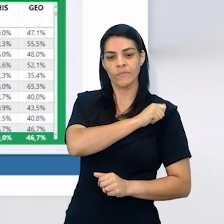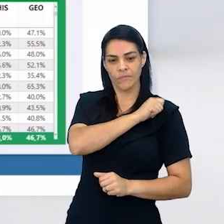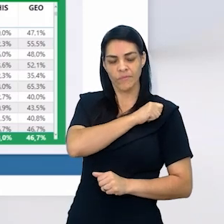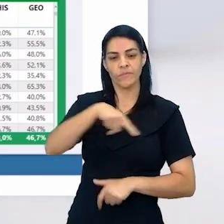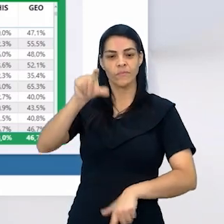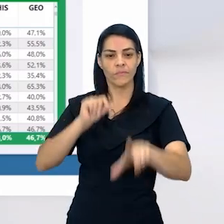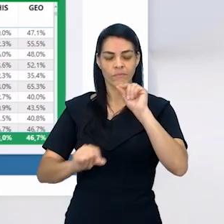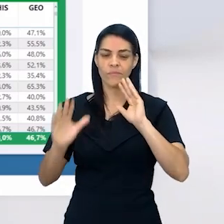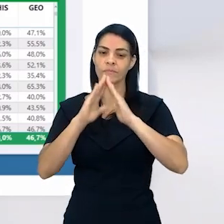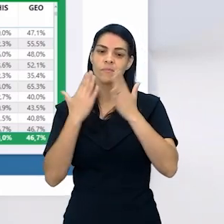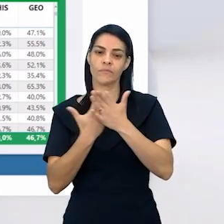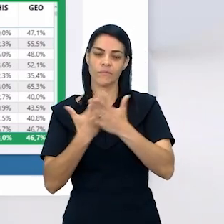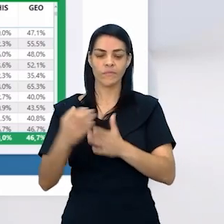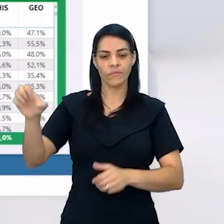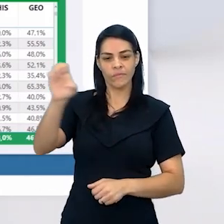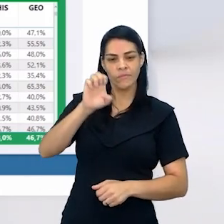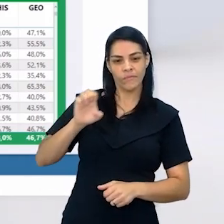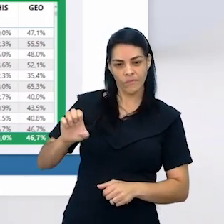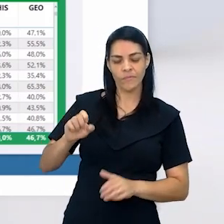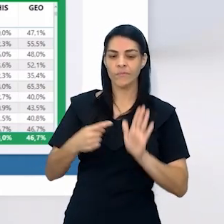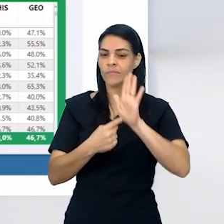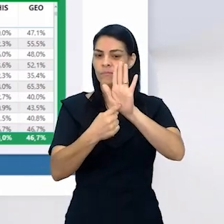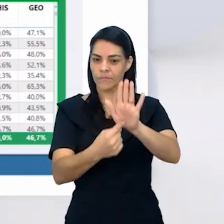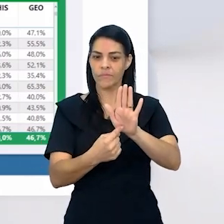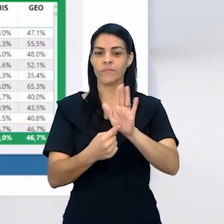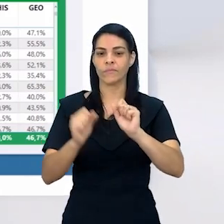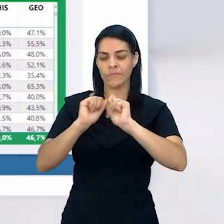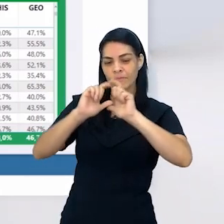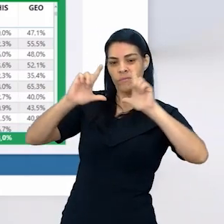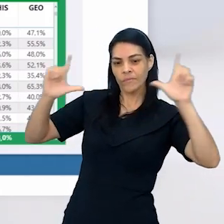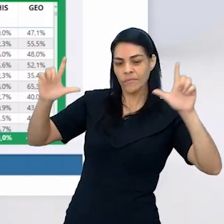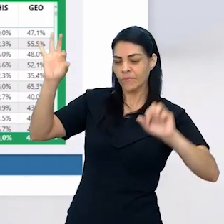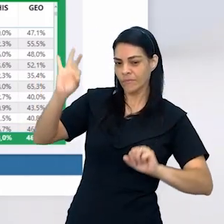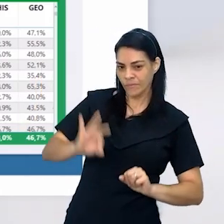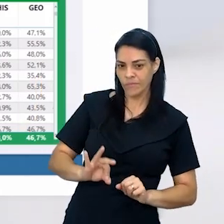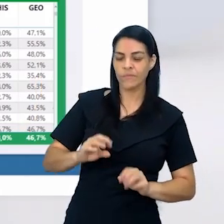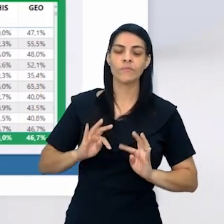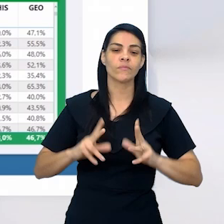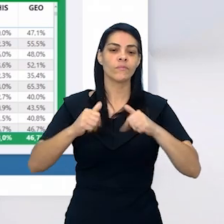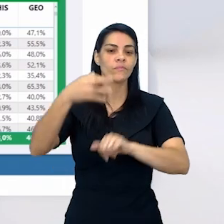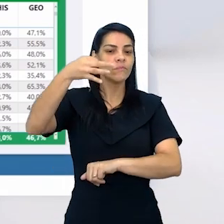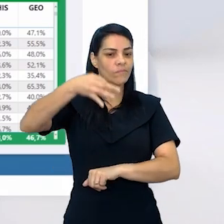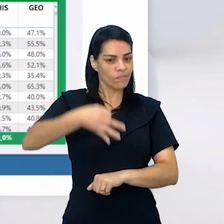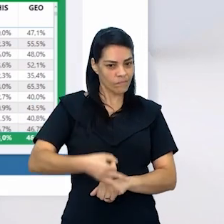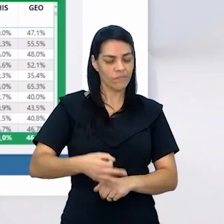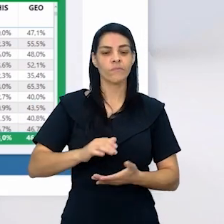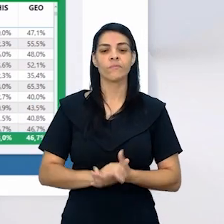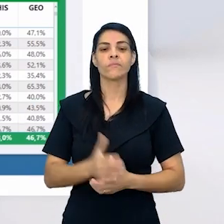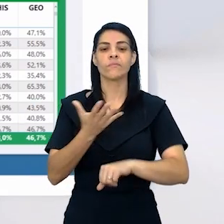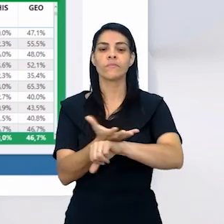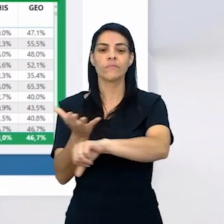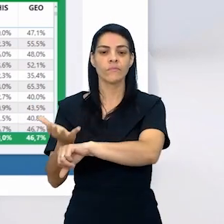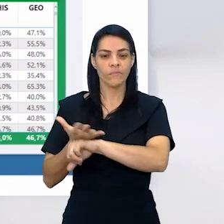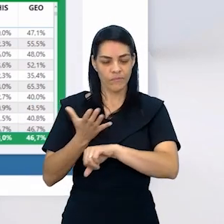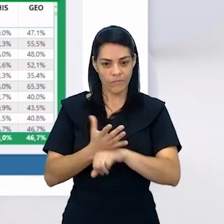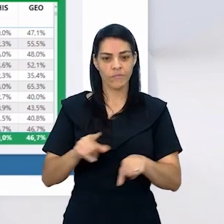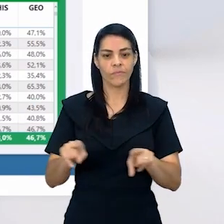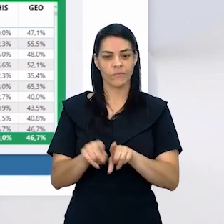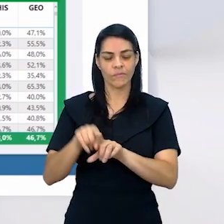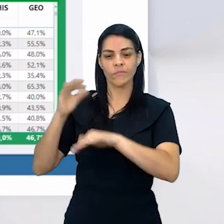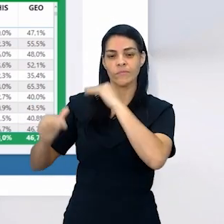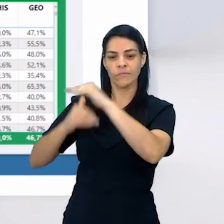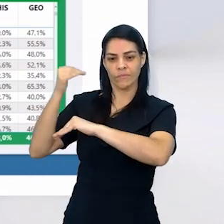selecione Escola Estadual e aparecerão na aba porcentagem os acertos por disciplina e desempenho por